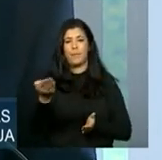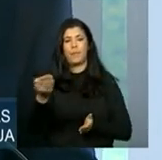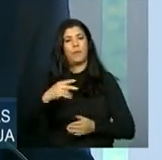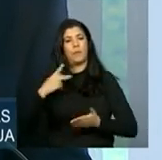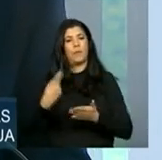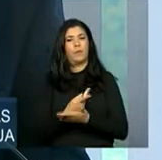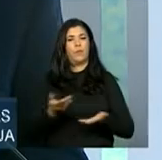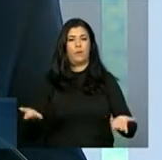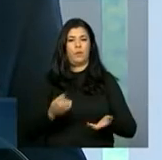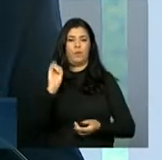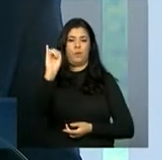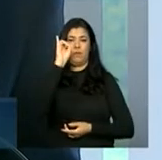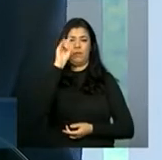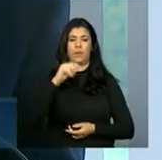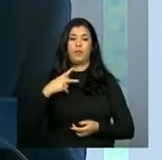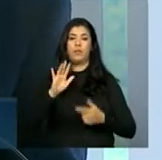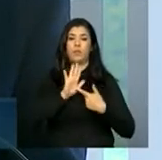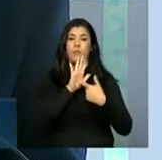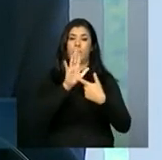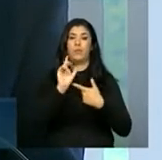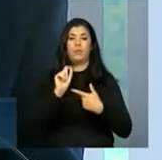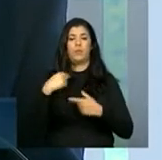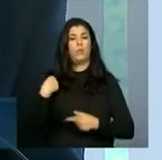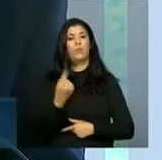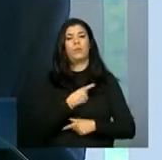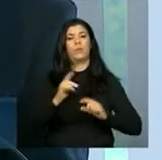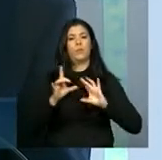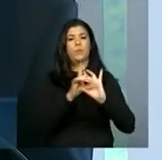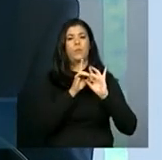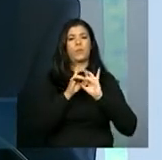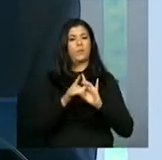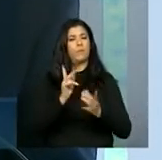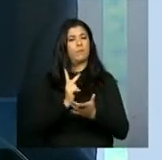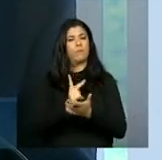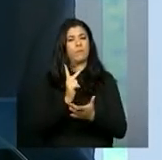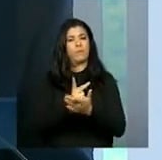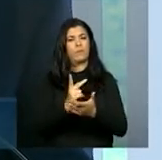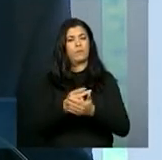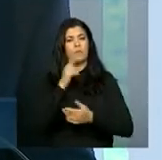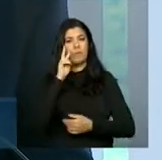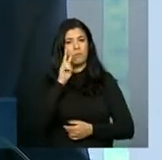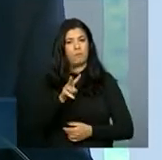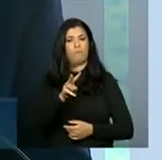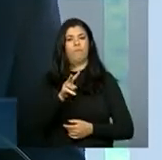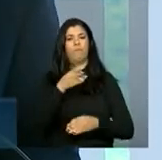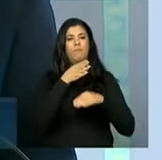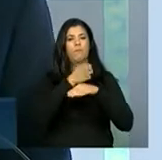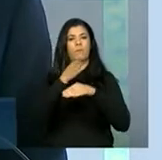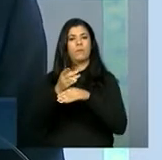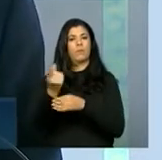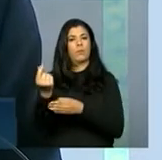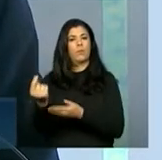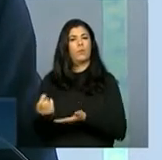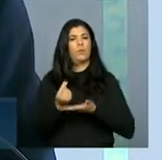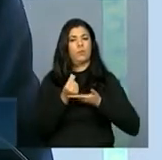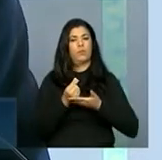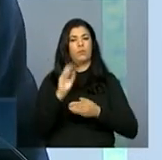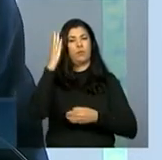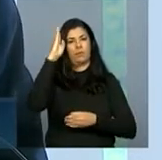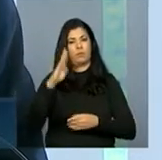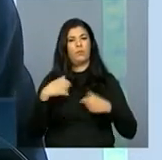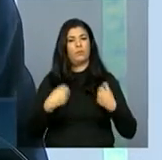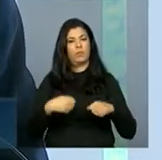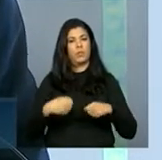importante no momento que demonstra que estamos o yin continuamos atentos aos investimentos e O Brasil